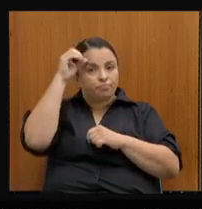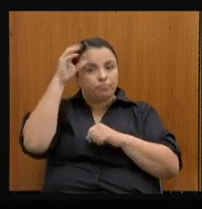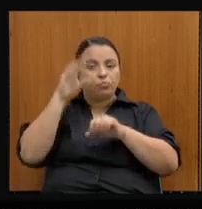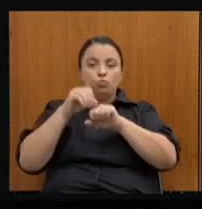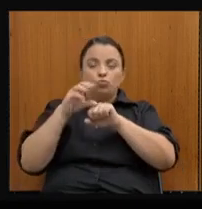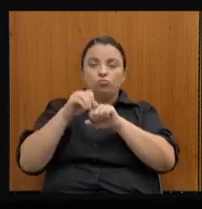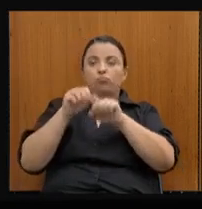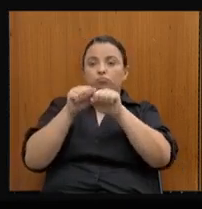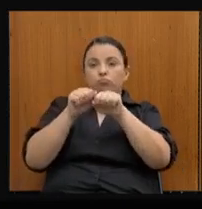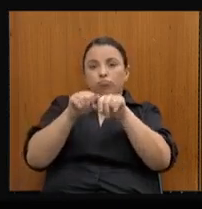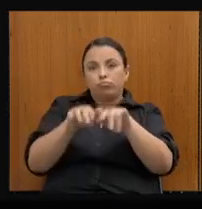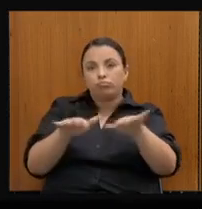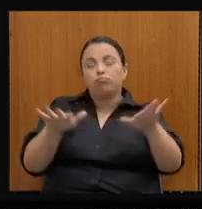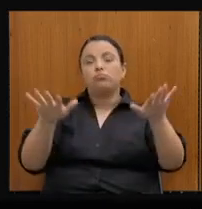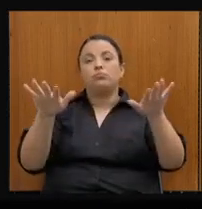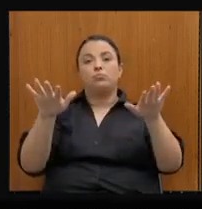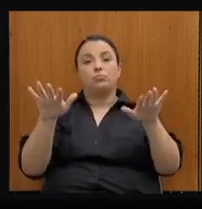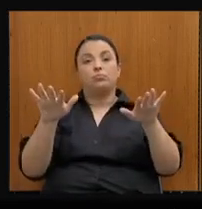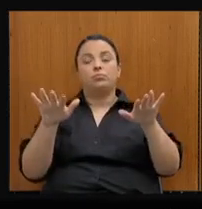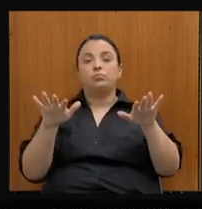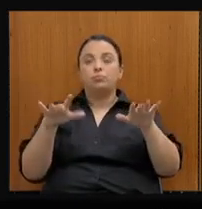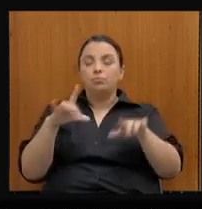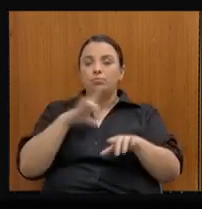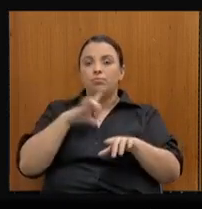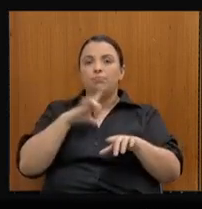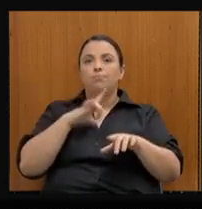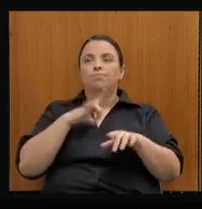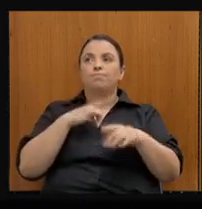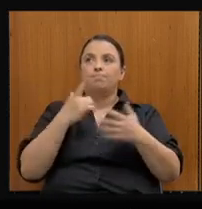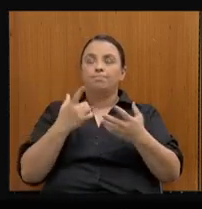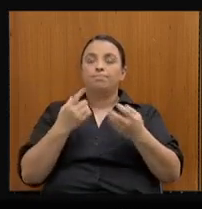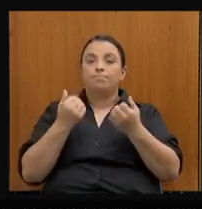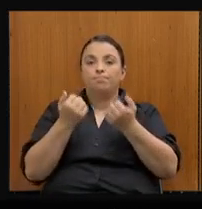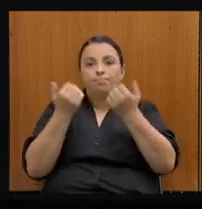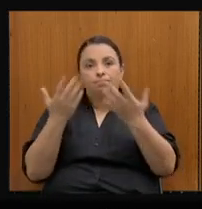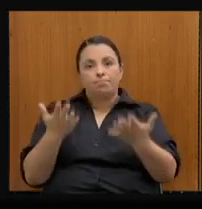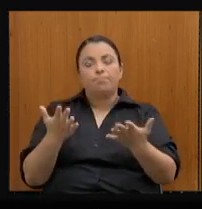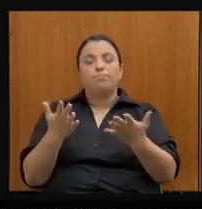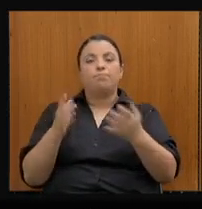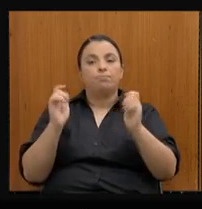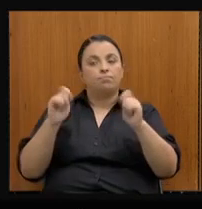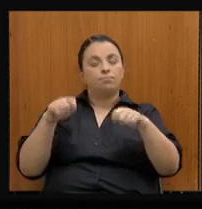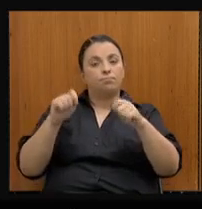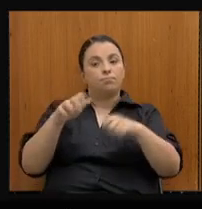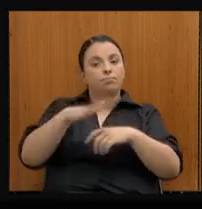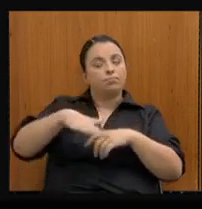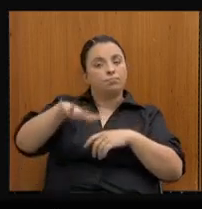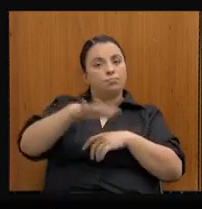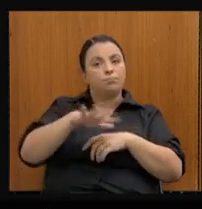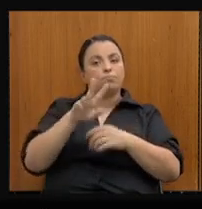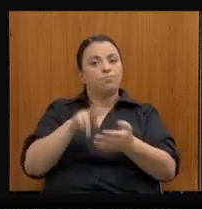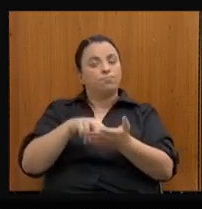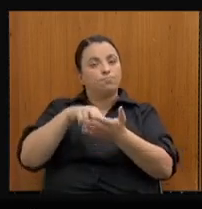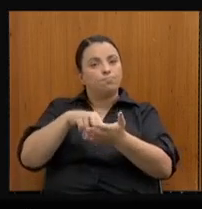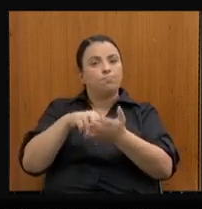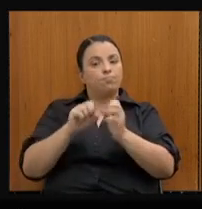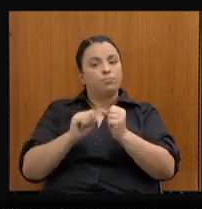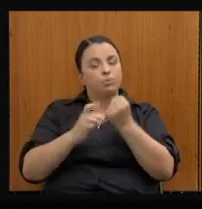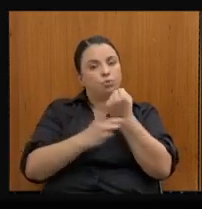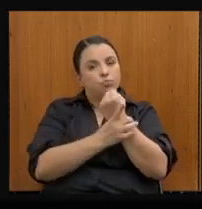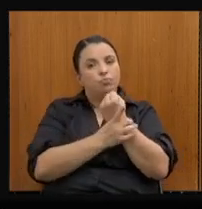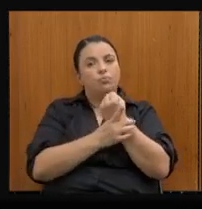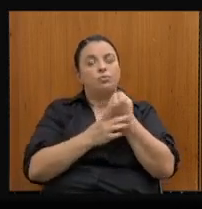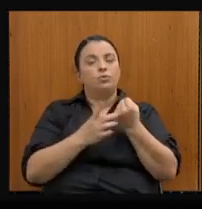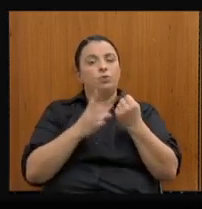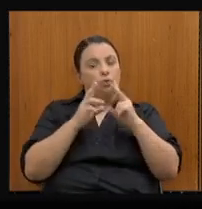através desse conhecimento possam ser promovidos as condições para que o mercado se Estabeleça a figura de forma saudável